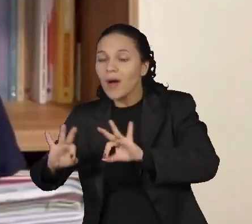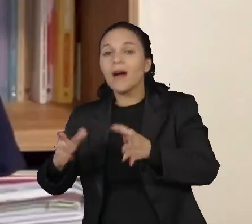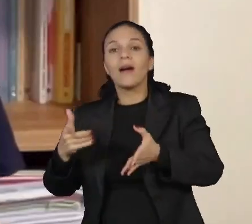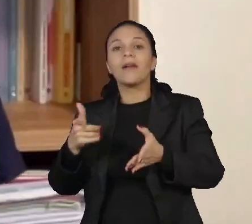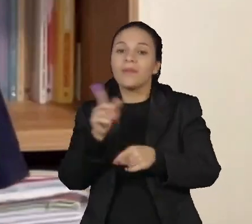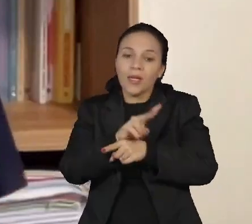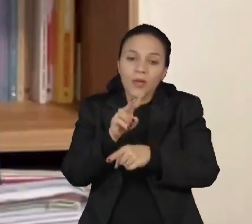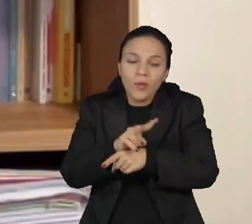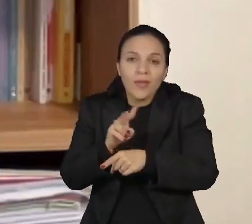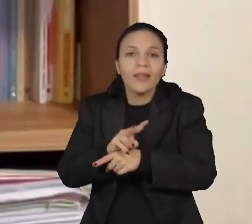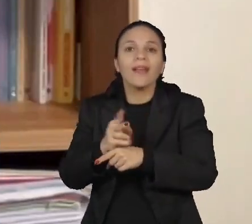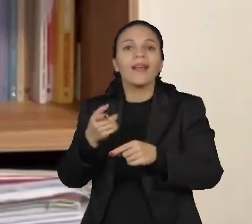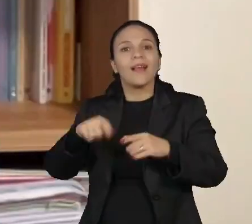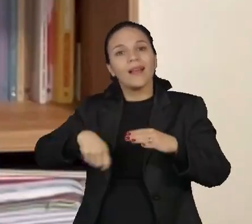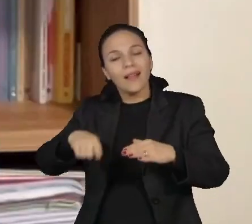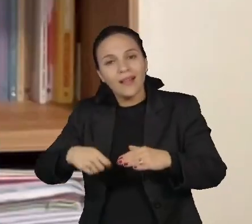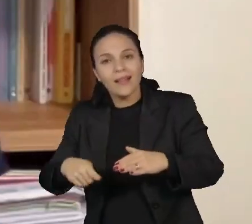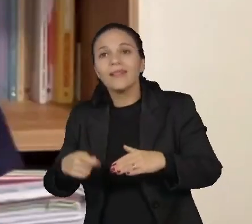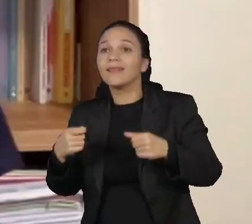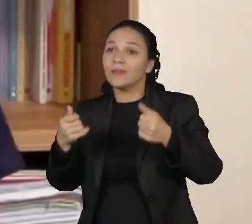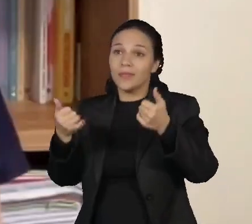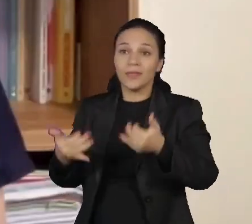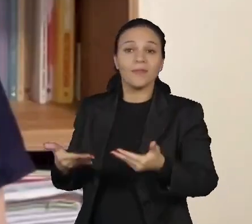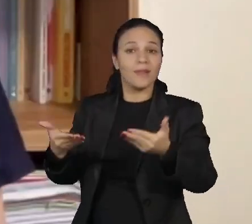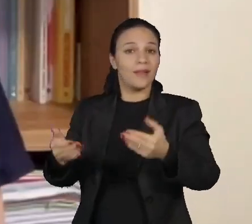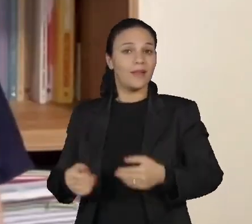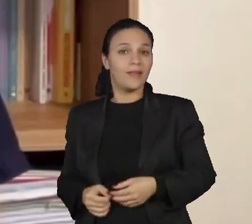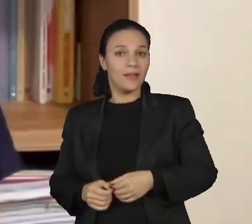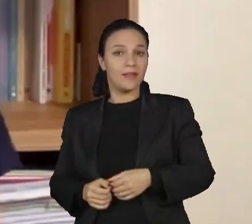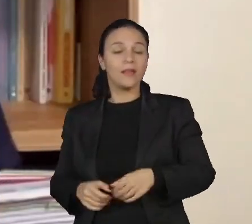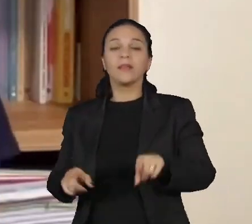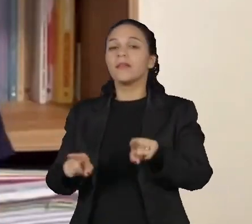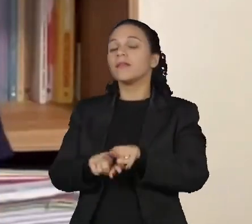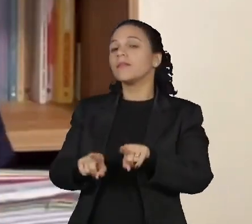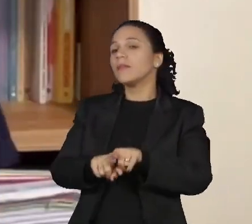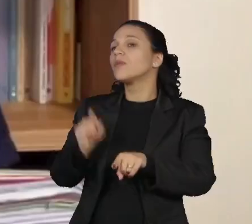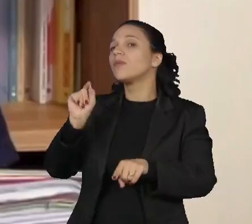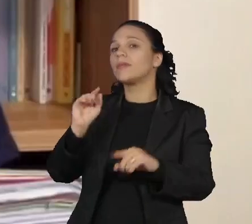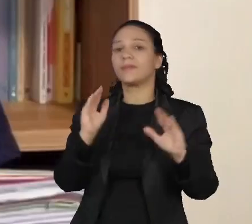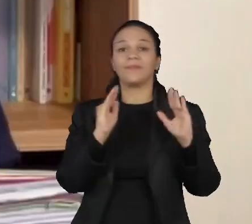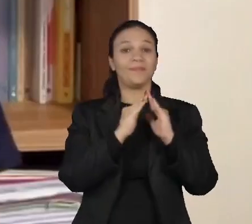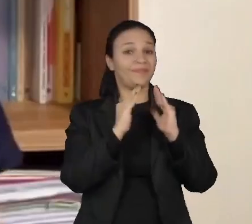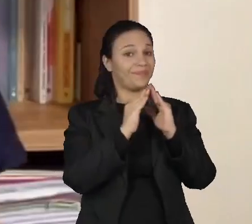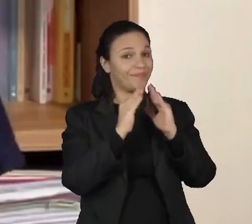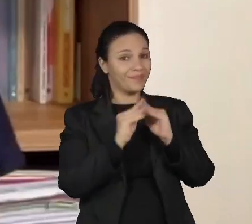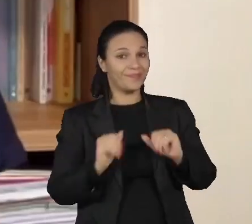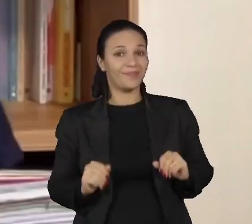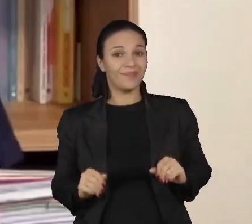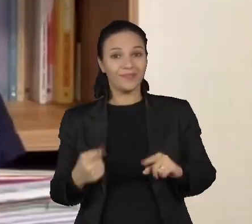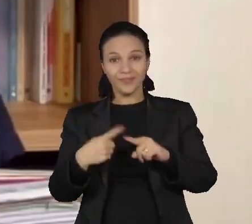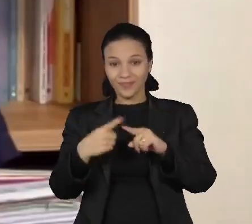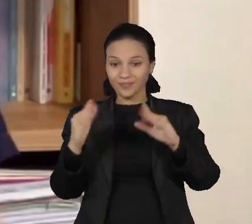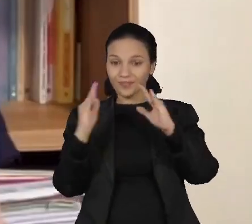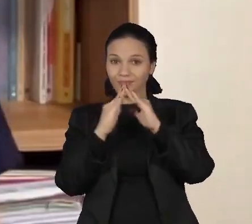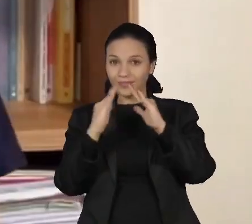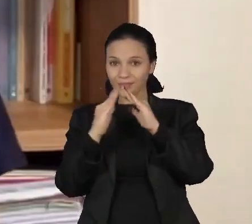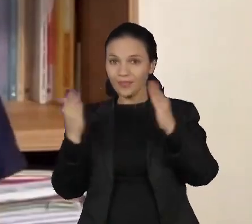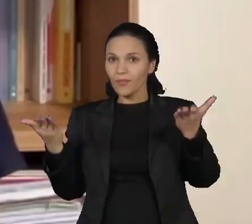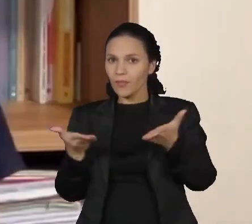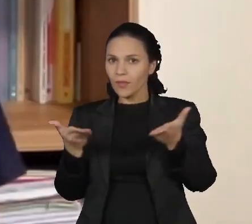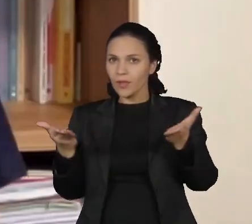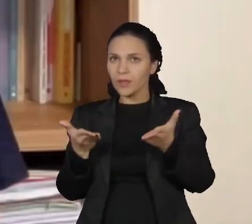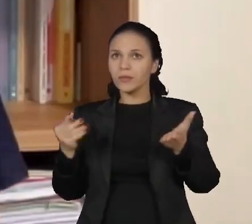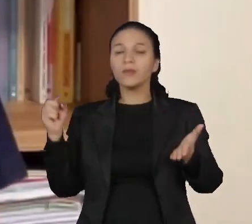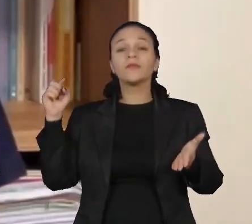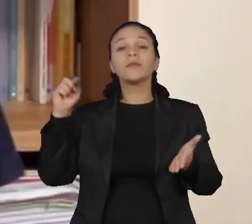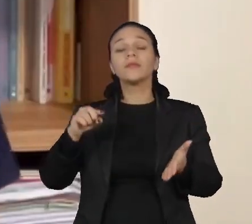de cuidado. Então, a gente tem que falar disso. A gente tem que falar também de moradia, porque hoje a moradia é o que